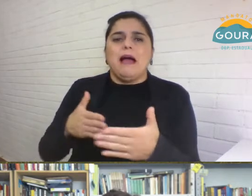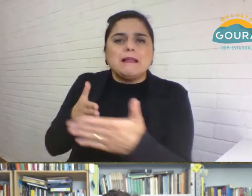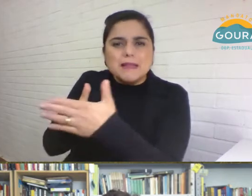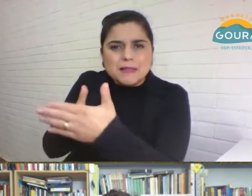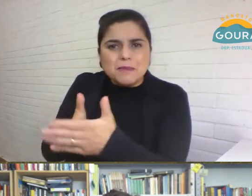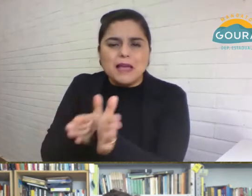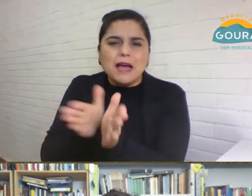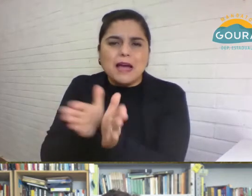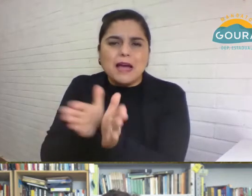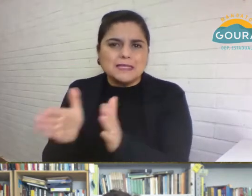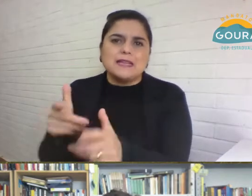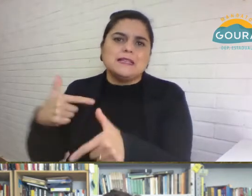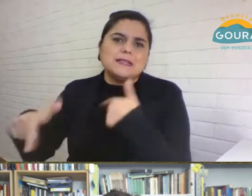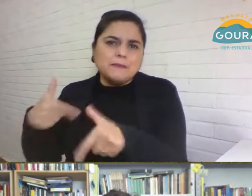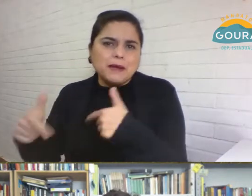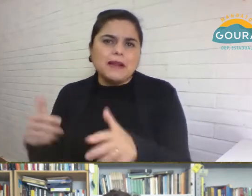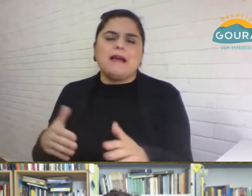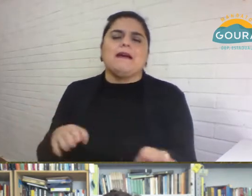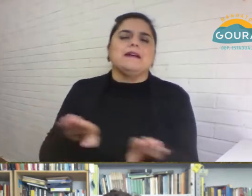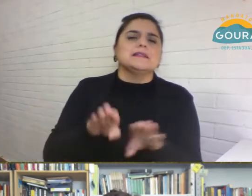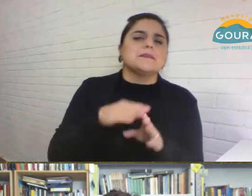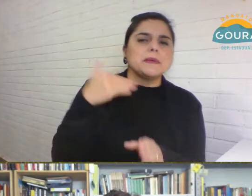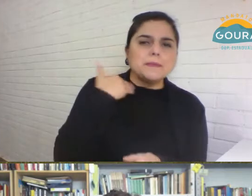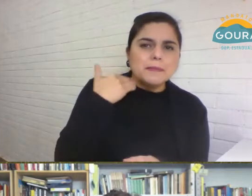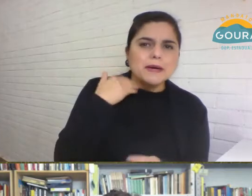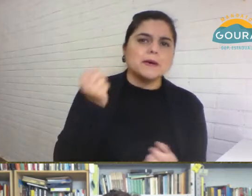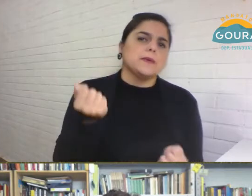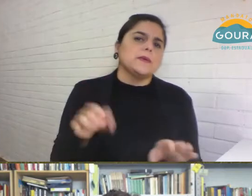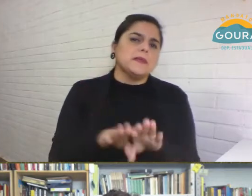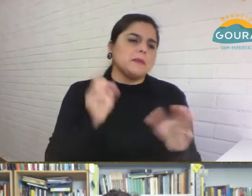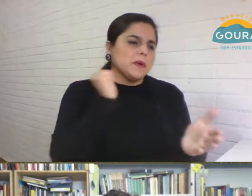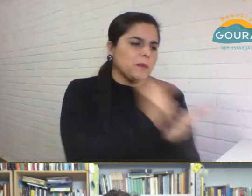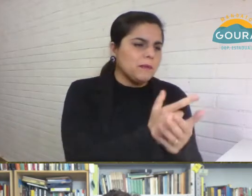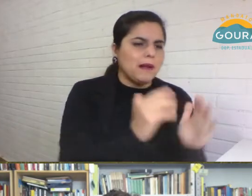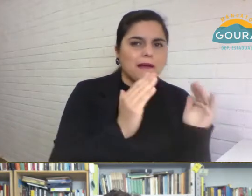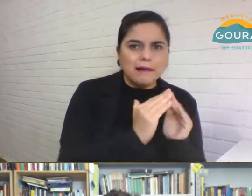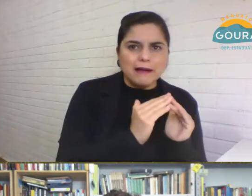crédito bancário, a compra de uma casa, enfim, o